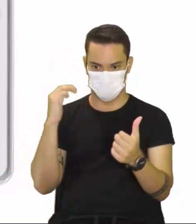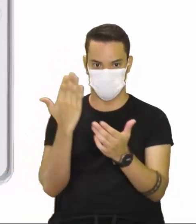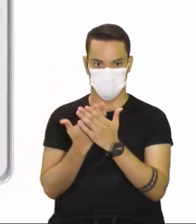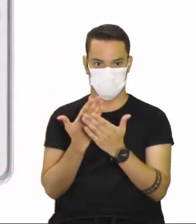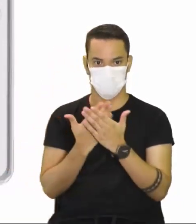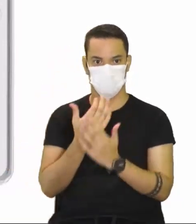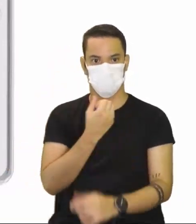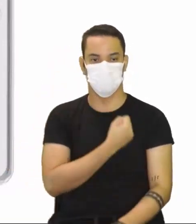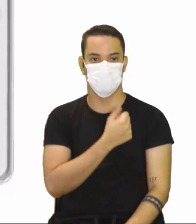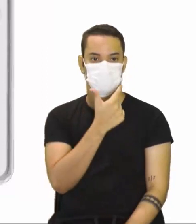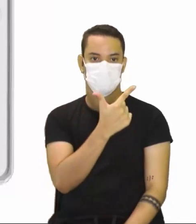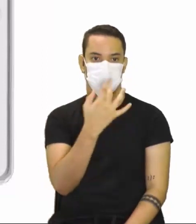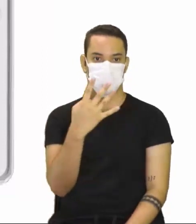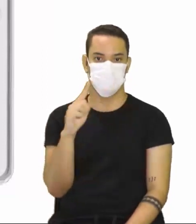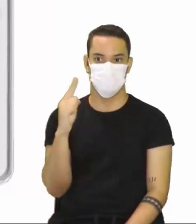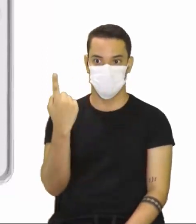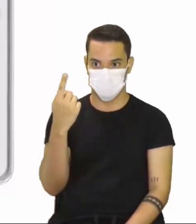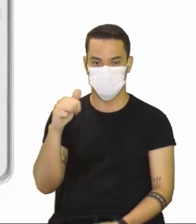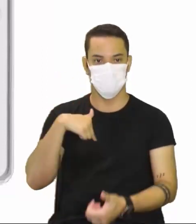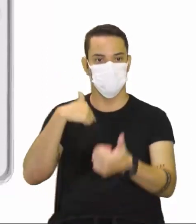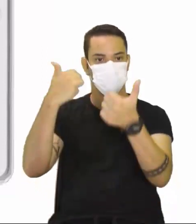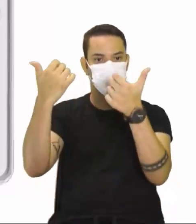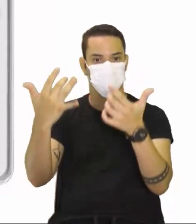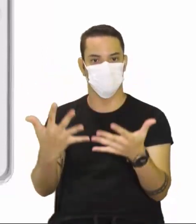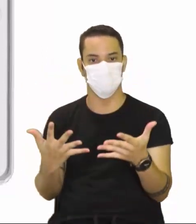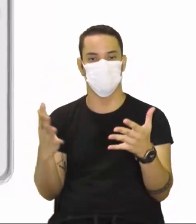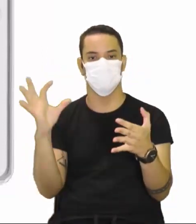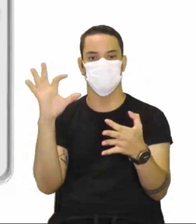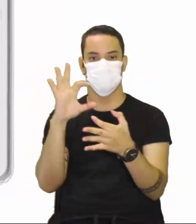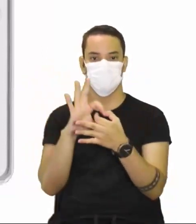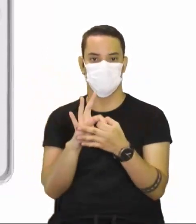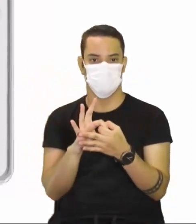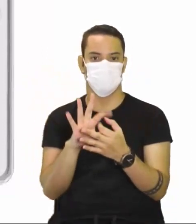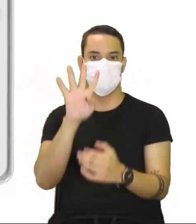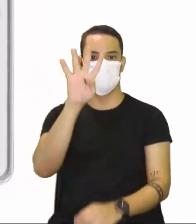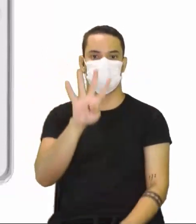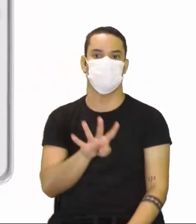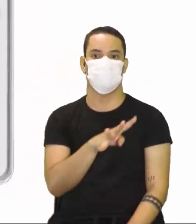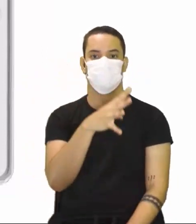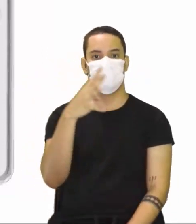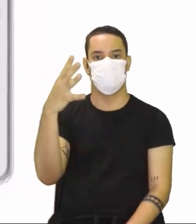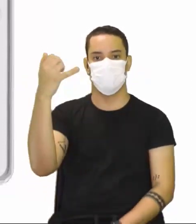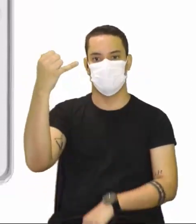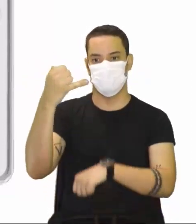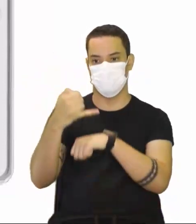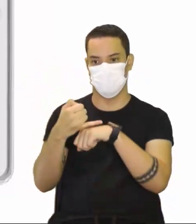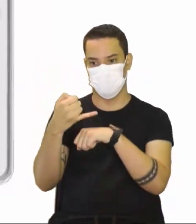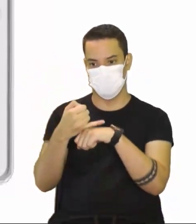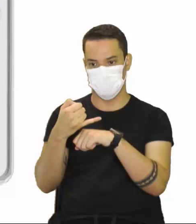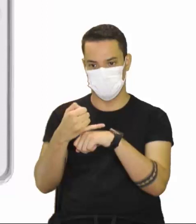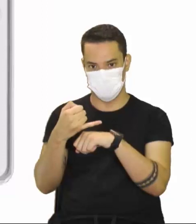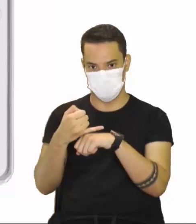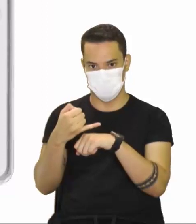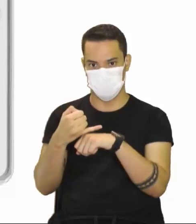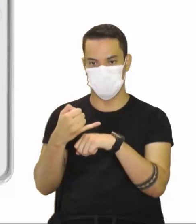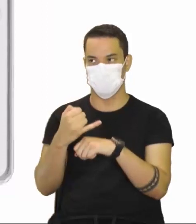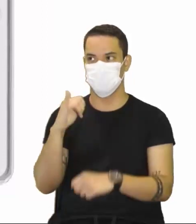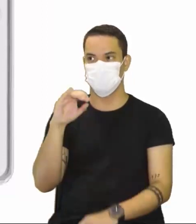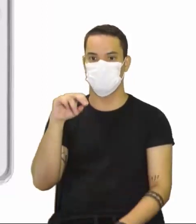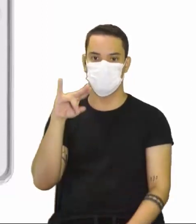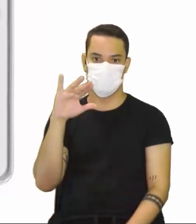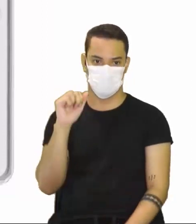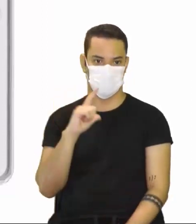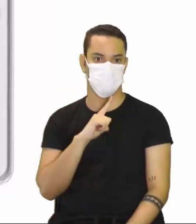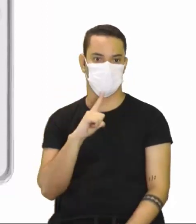aula 24.1, onde vamos tratar das ligações químicas e a ligação iônica, hein? Ligação iônica, nós